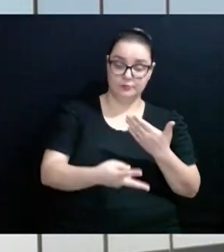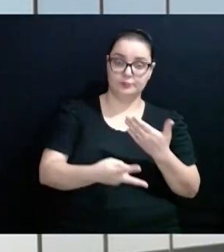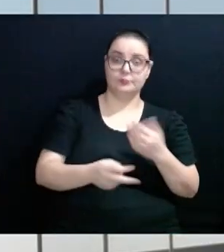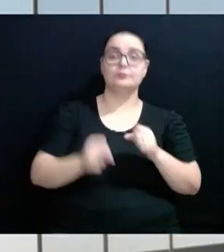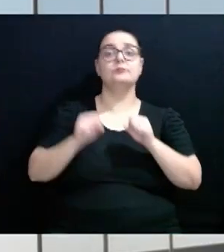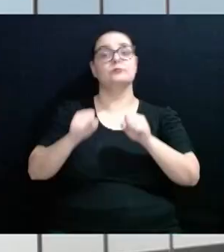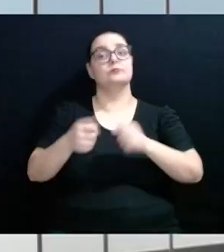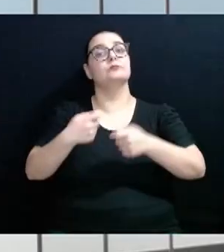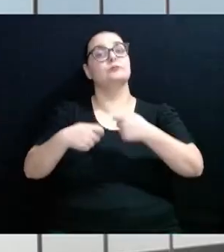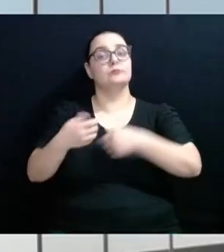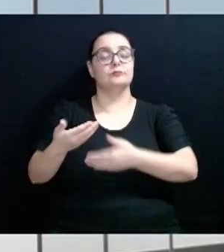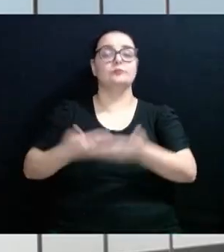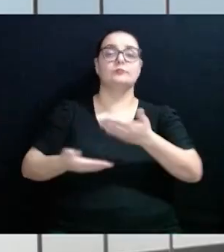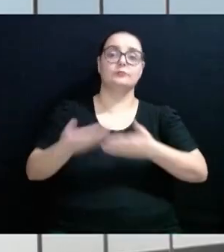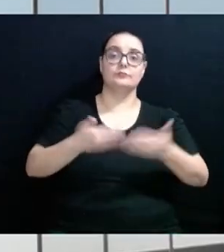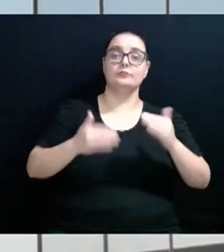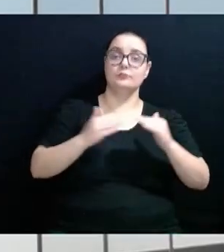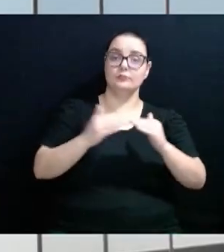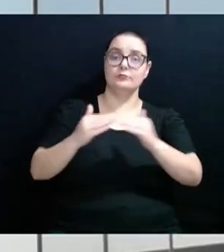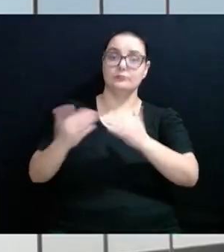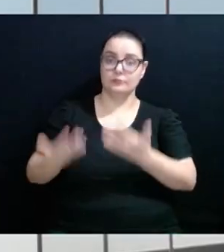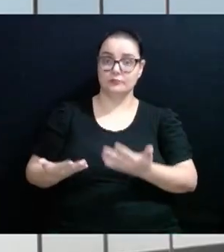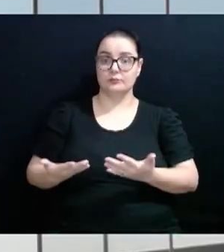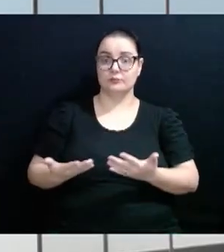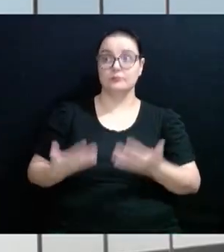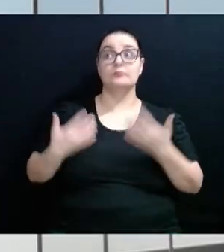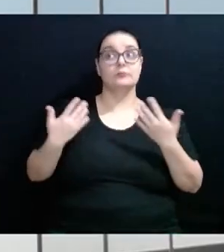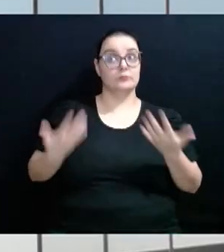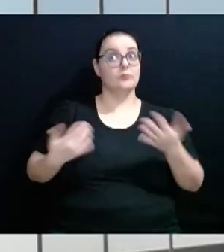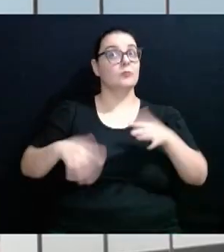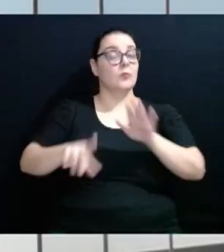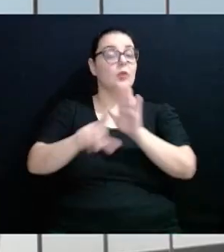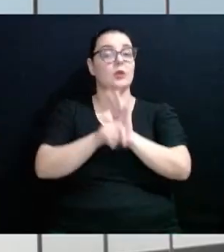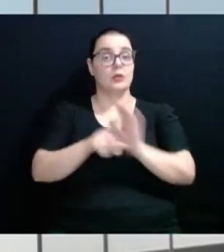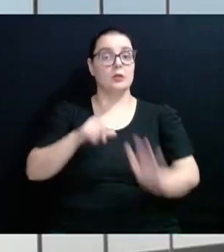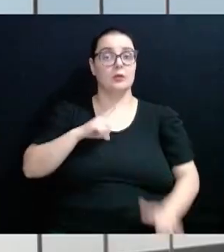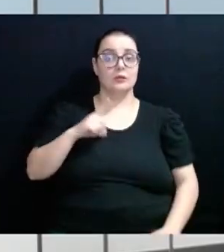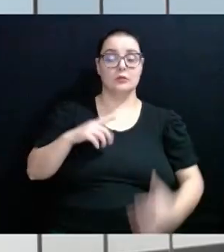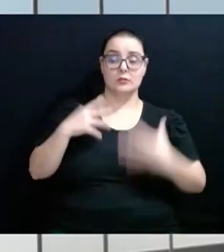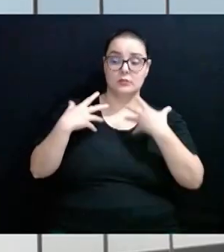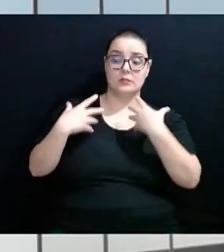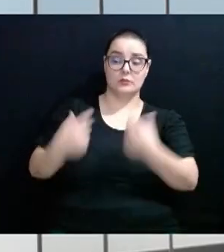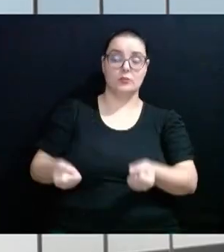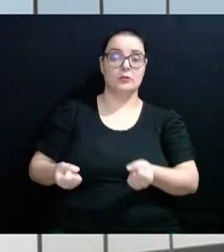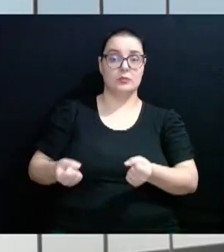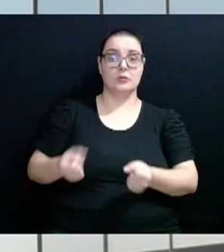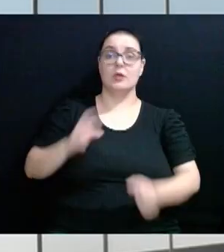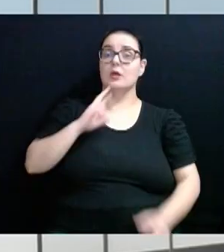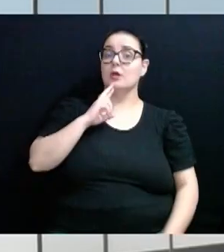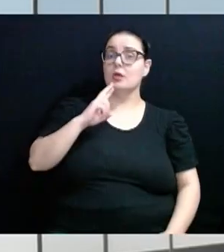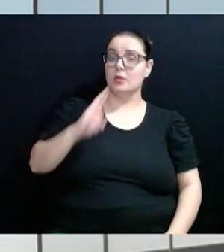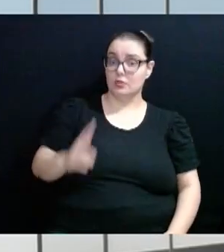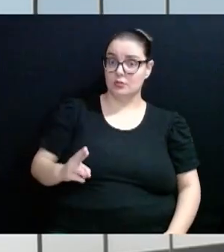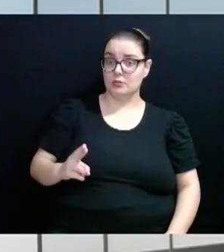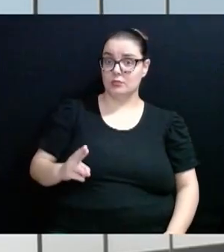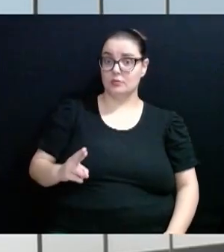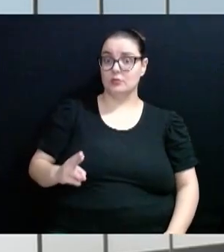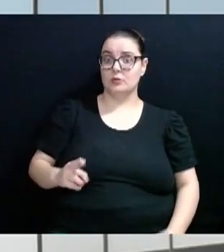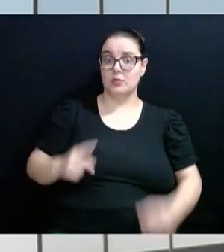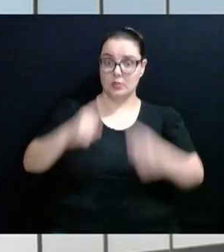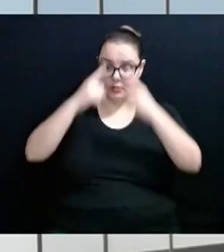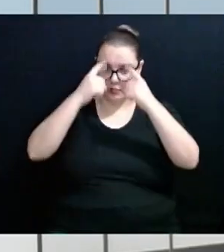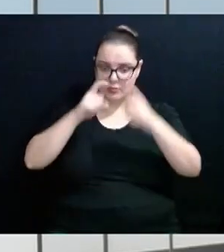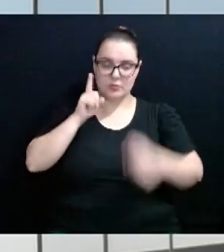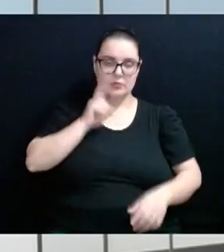negociar. Então, embora a lei tenha sido adotada em resposta à agressão americana,